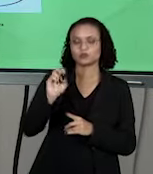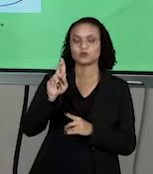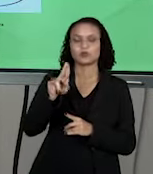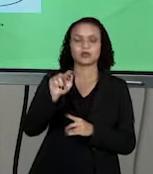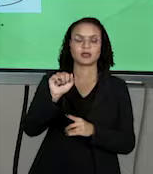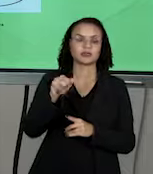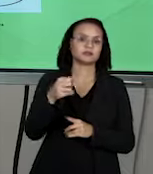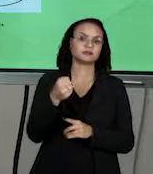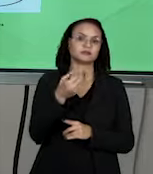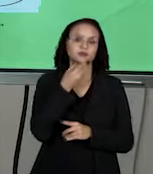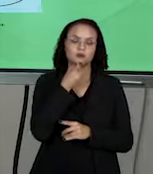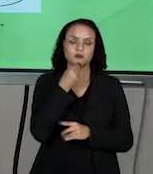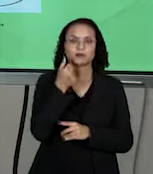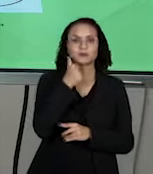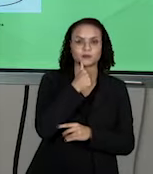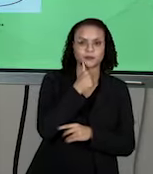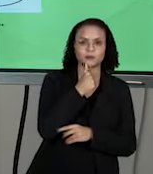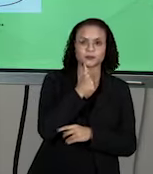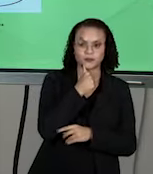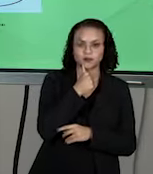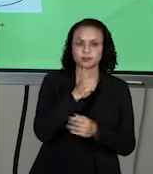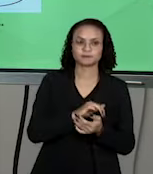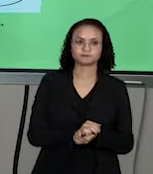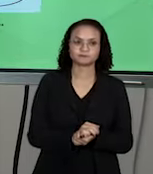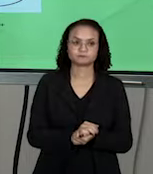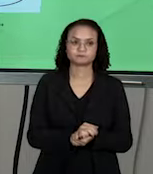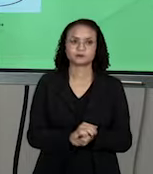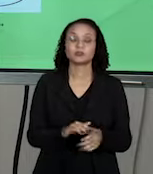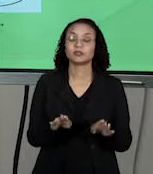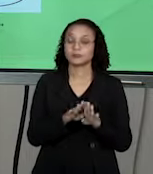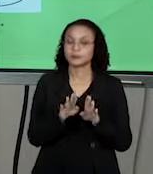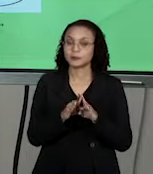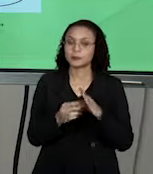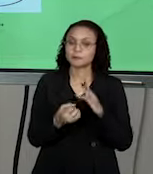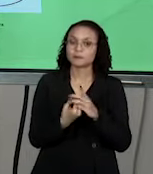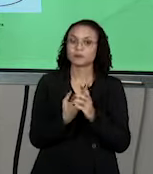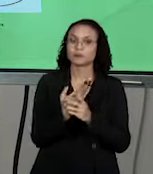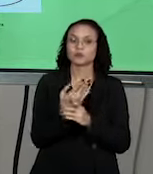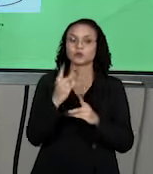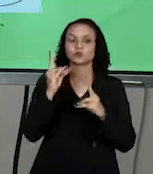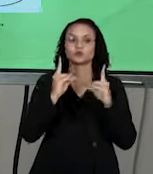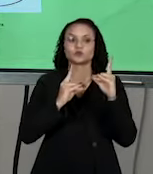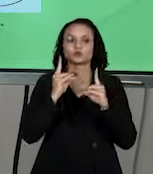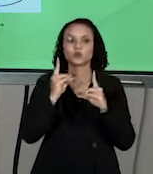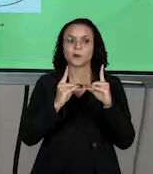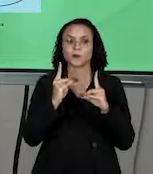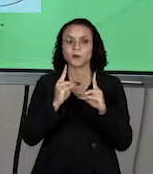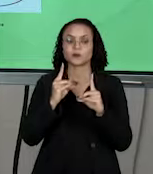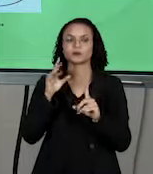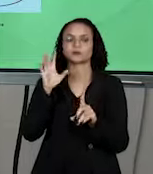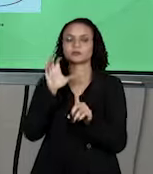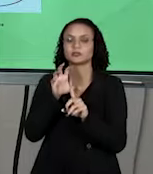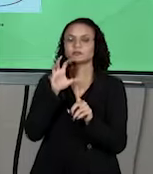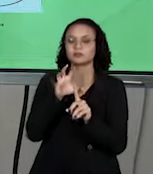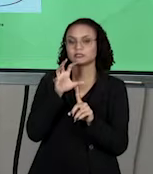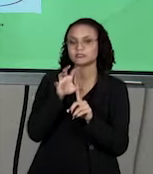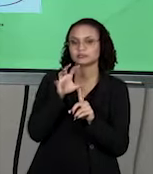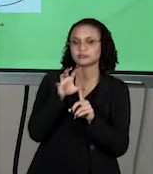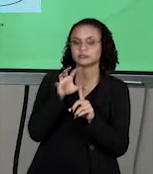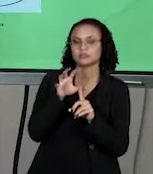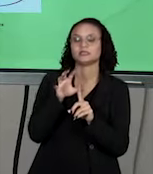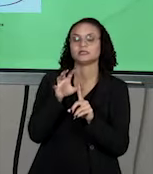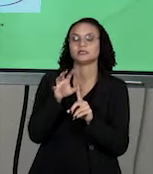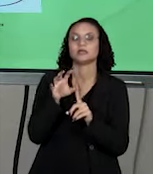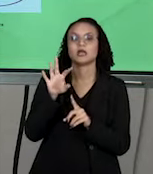no homem. Ela vai produzir, né, os hormônios que irão atuar sobre a tireoide,